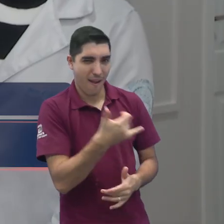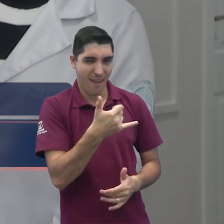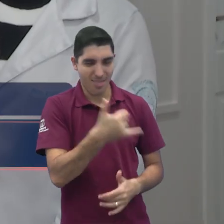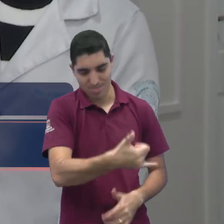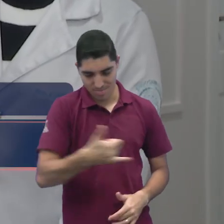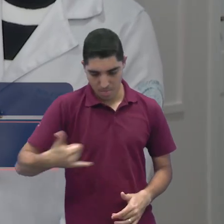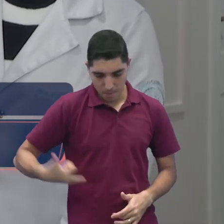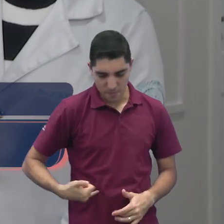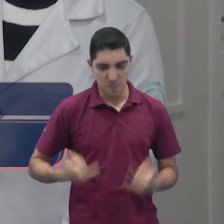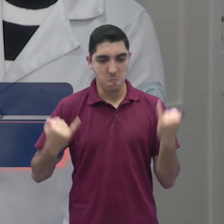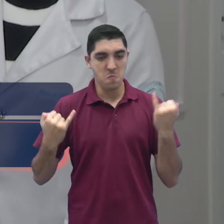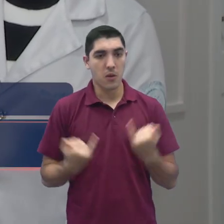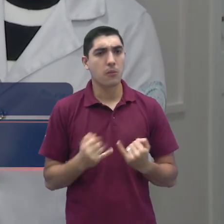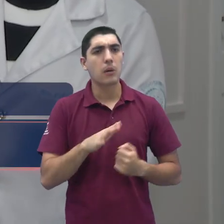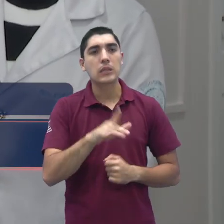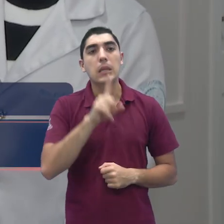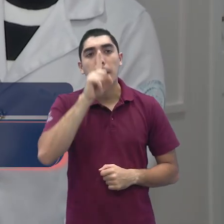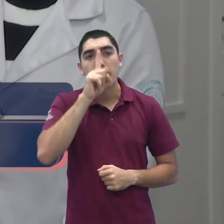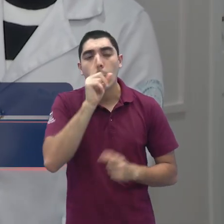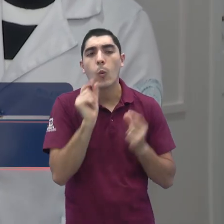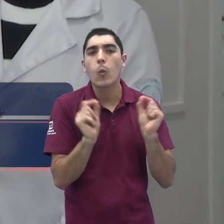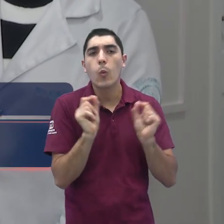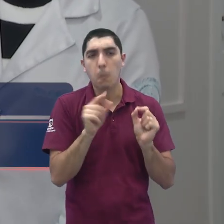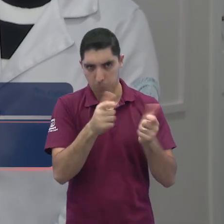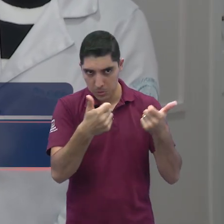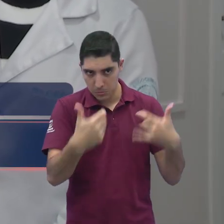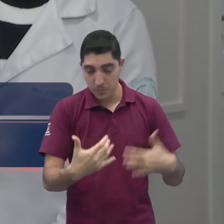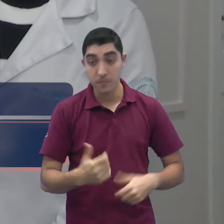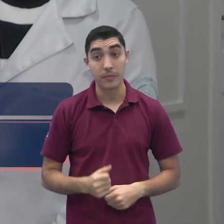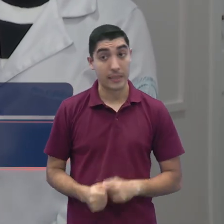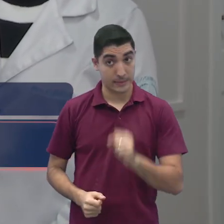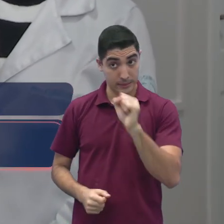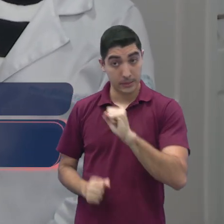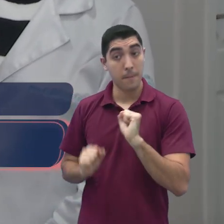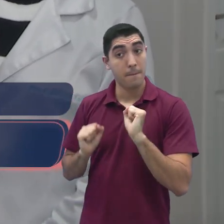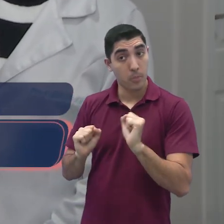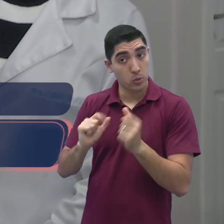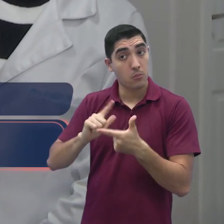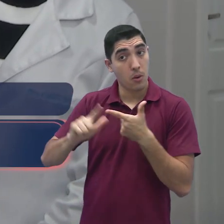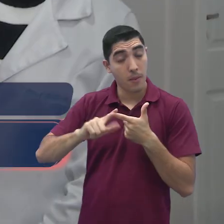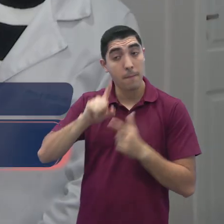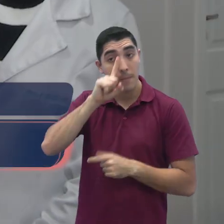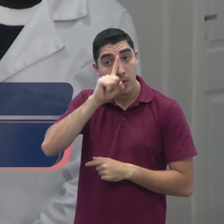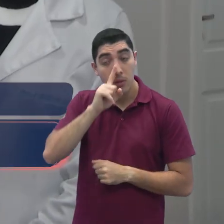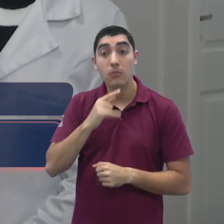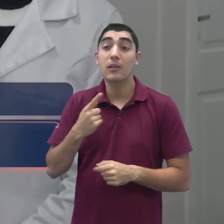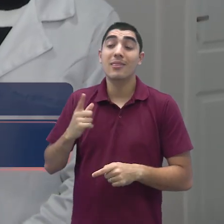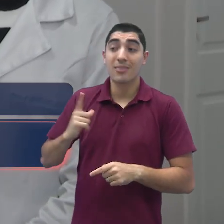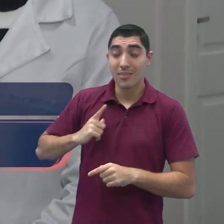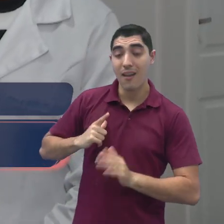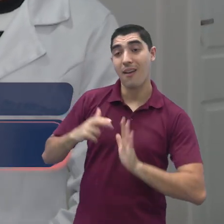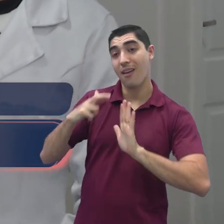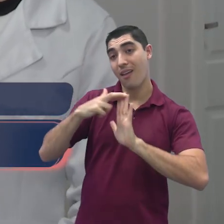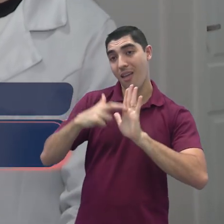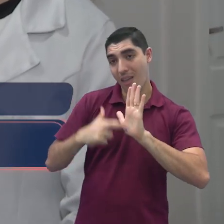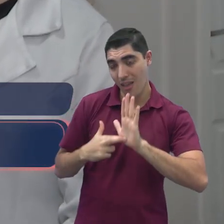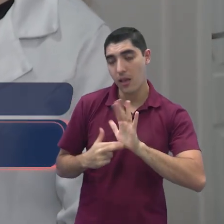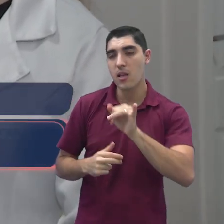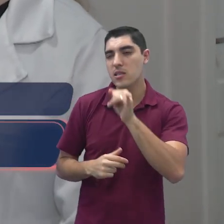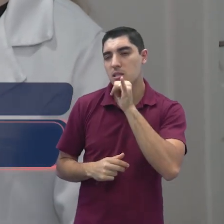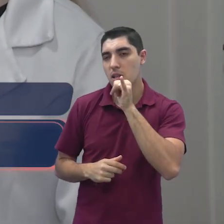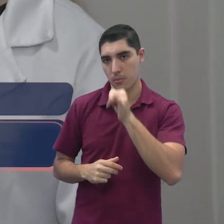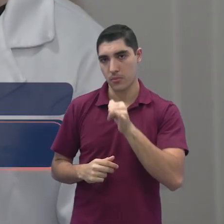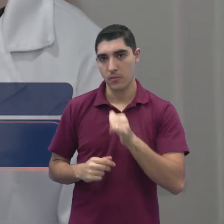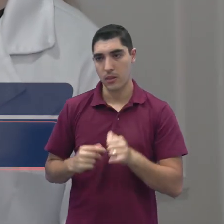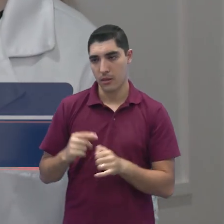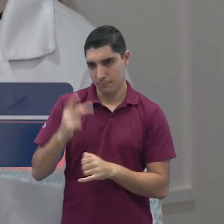indo lá e comprando a caneta, né? Quais são esses riscos para quem está começando a ingerir? Sim, isso pode ser problemático porque existem algumas